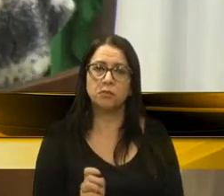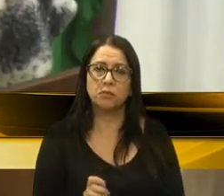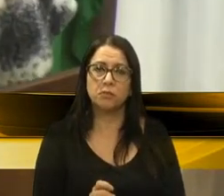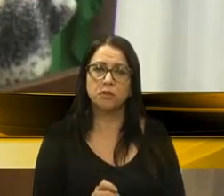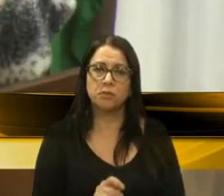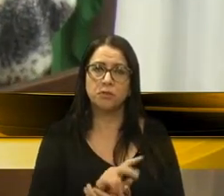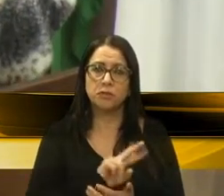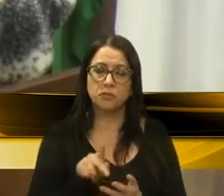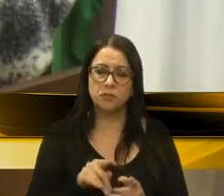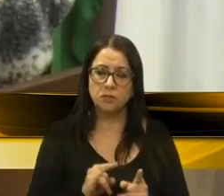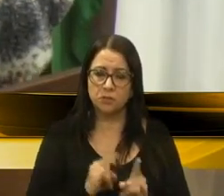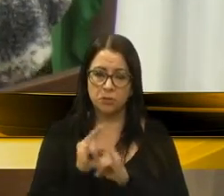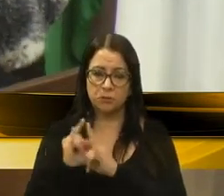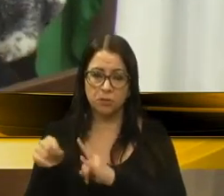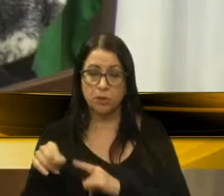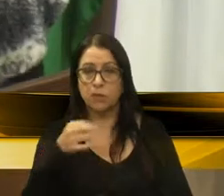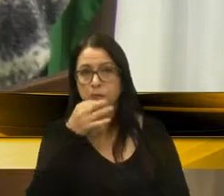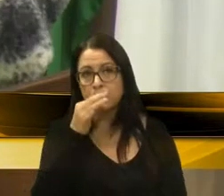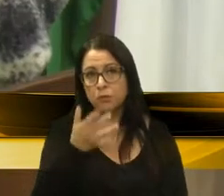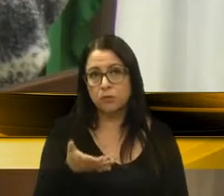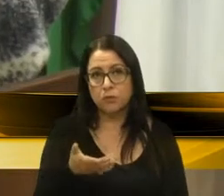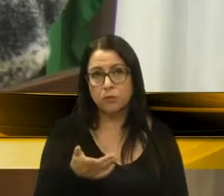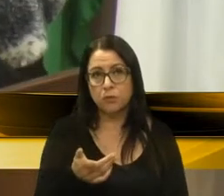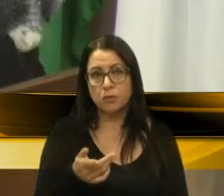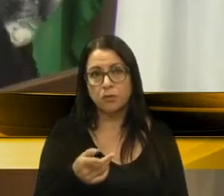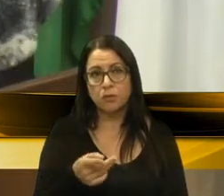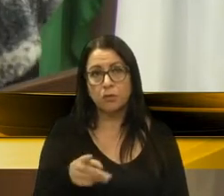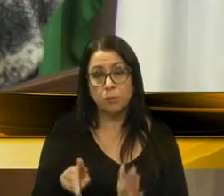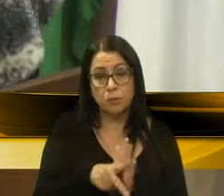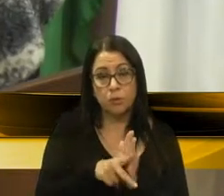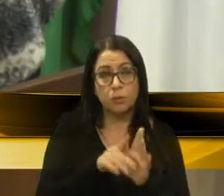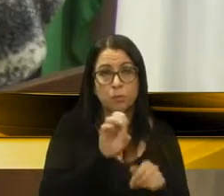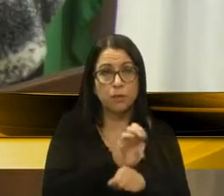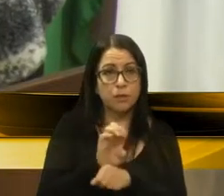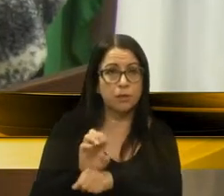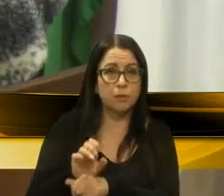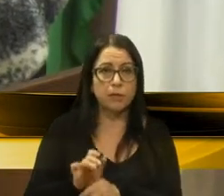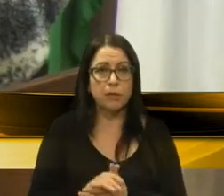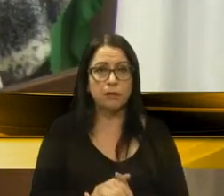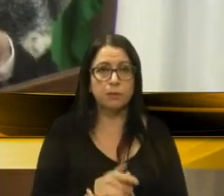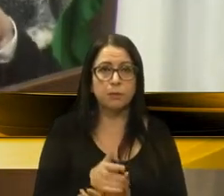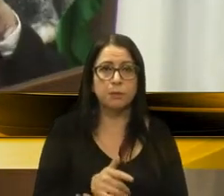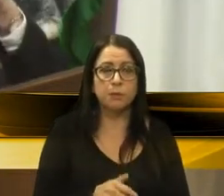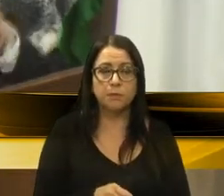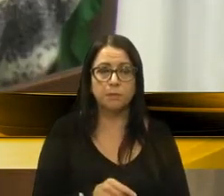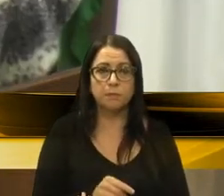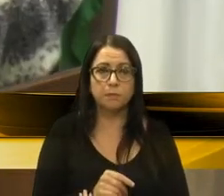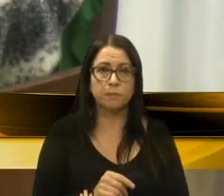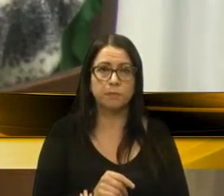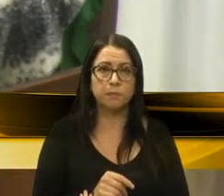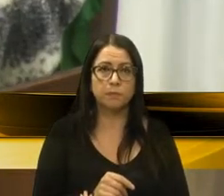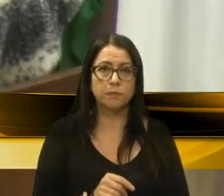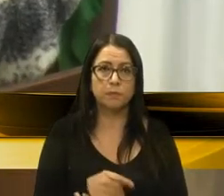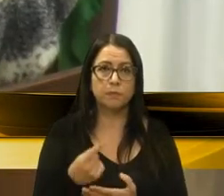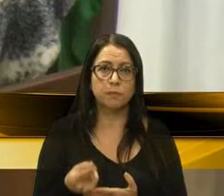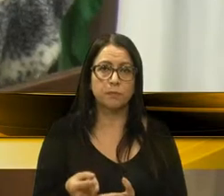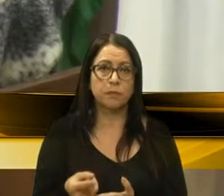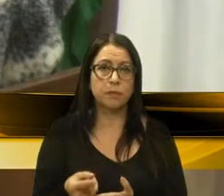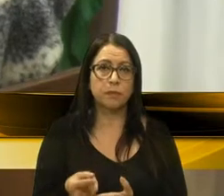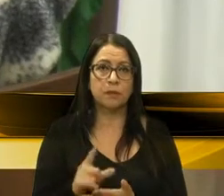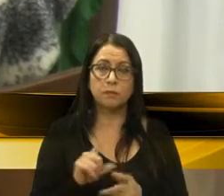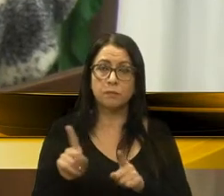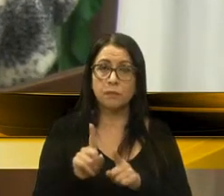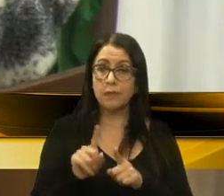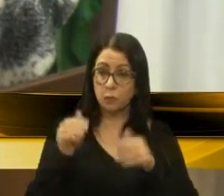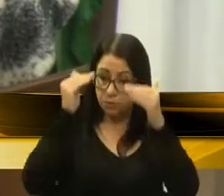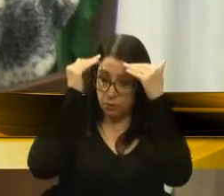diversos imóveis aqui em Caxias, que pertencem ao Estado, diversos serviços, em más condições, não